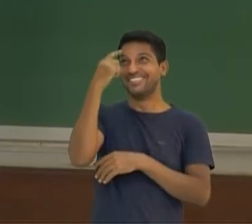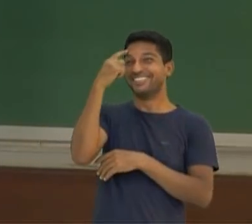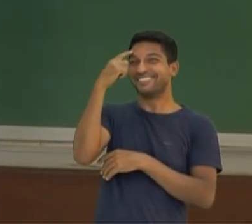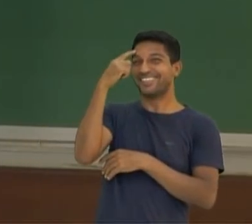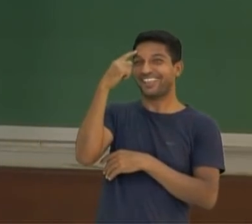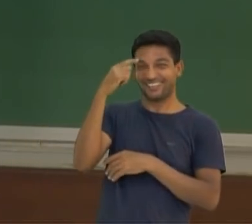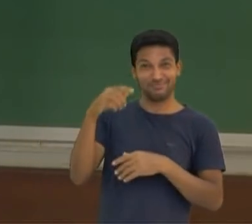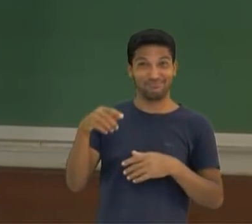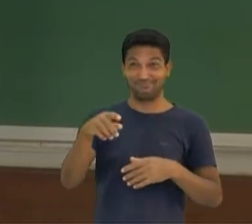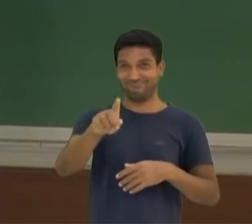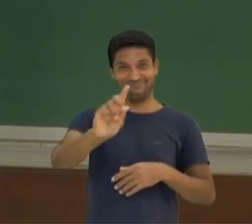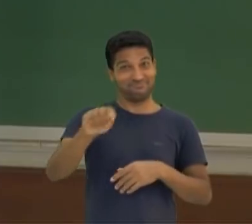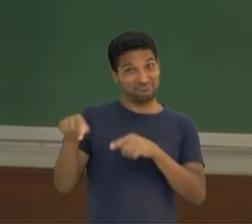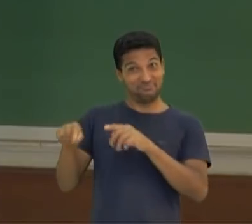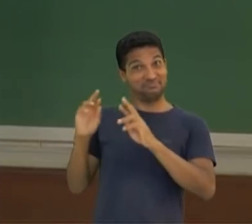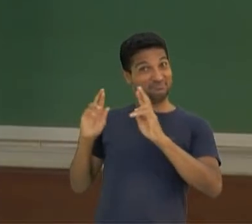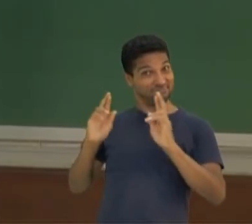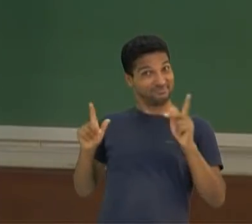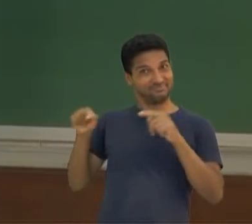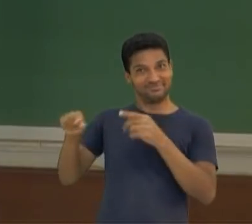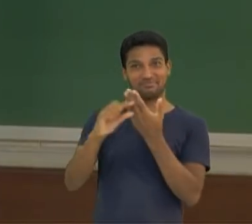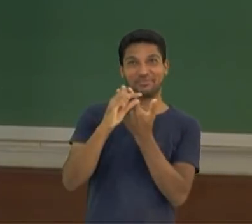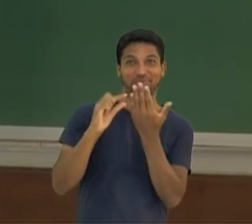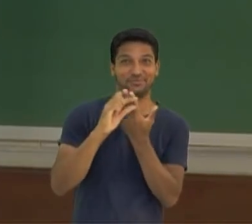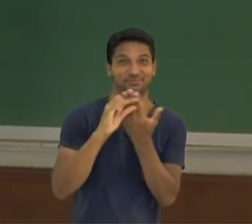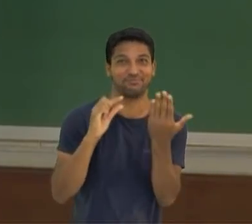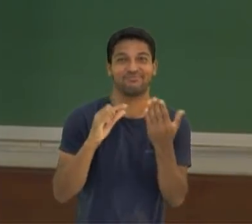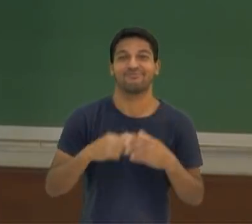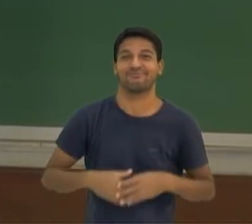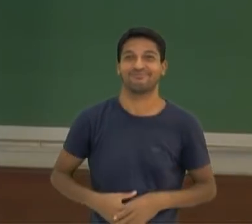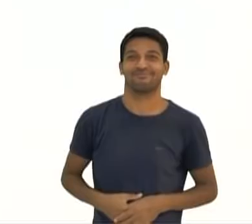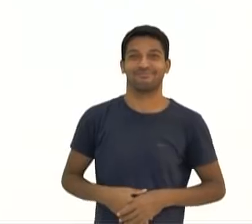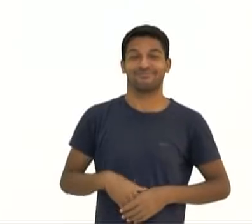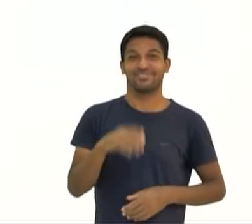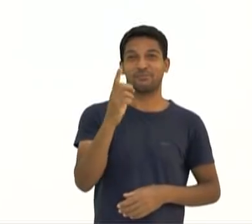people. Não é ele, beleza, galera? Em